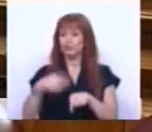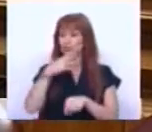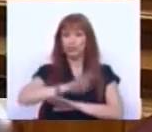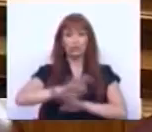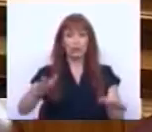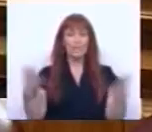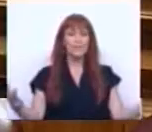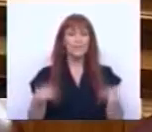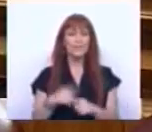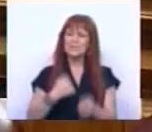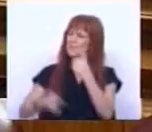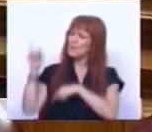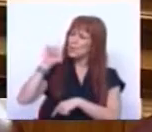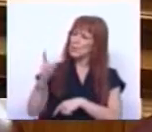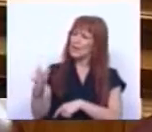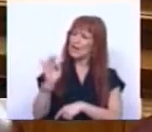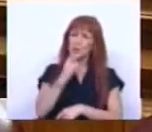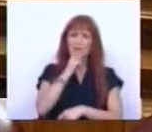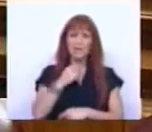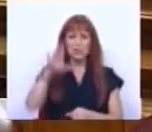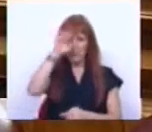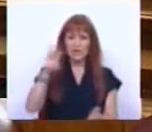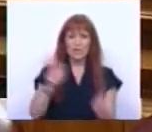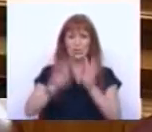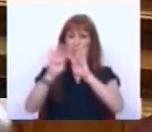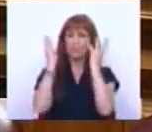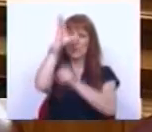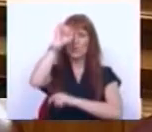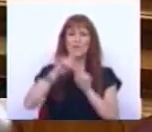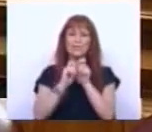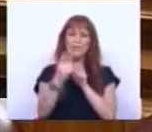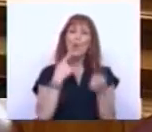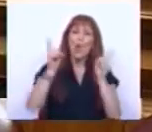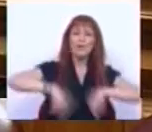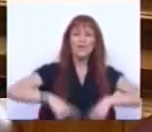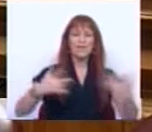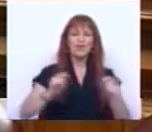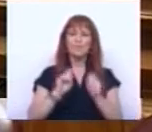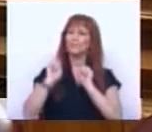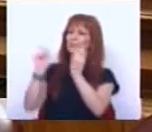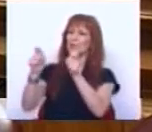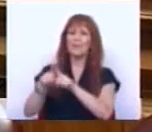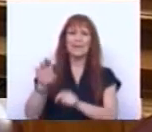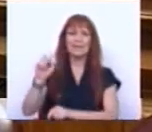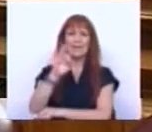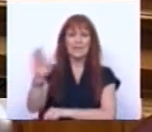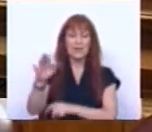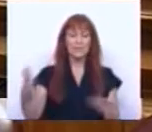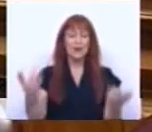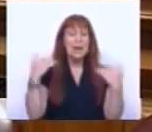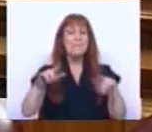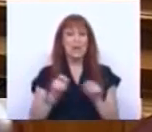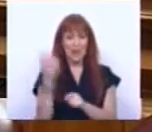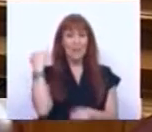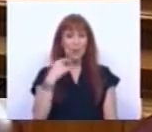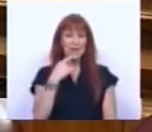referido hoje, no passado dia 14 de maio o Governo aprovou em Conselho de Ministros a redefinição das atribuições do CEF. Mas, como